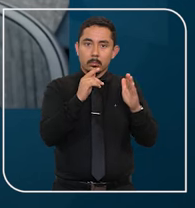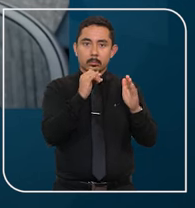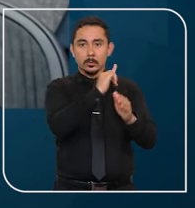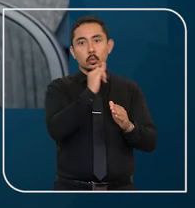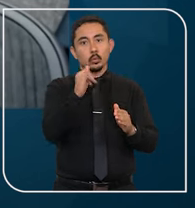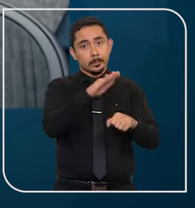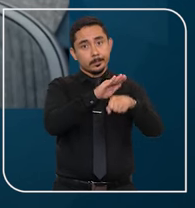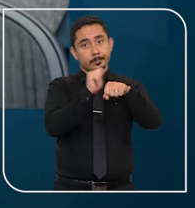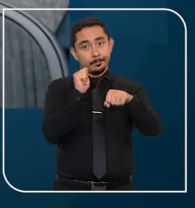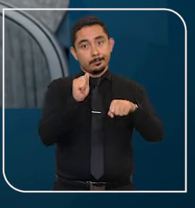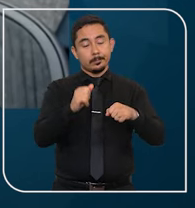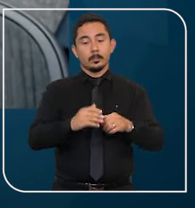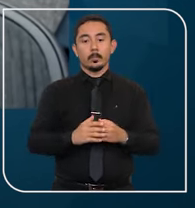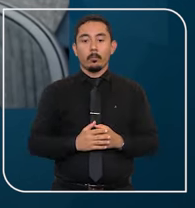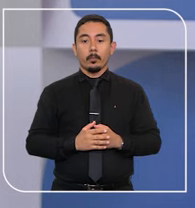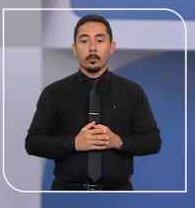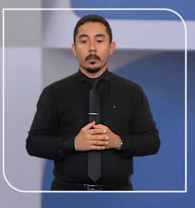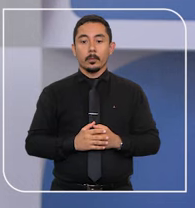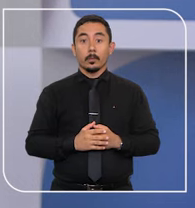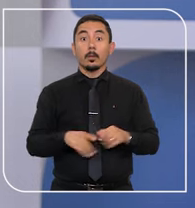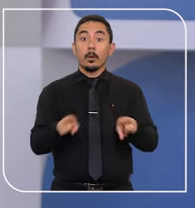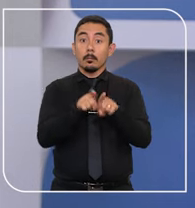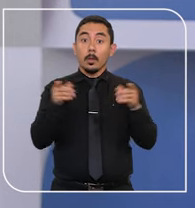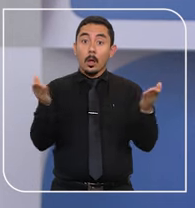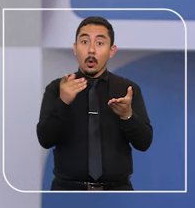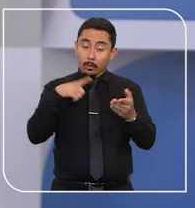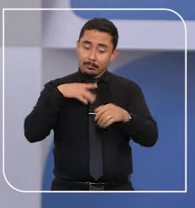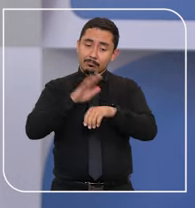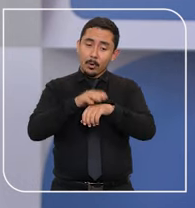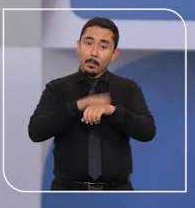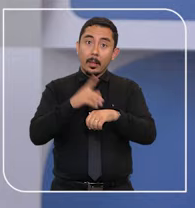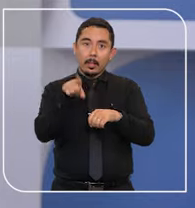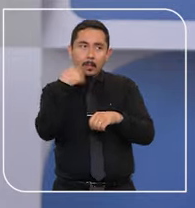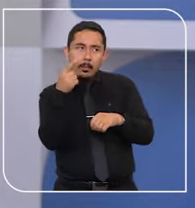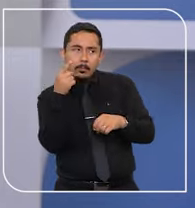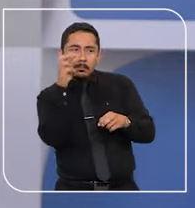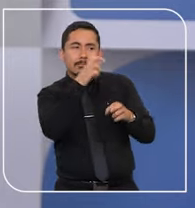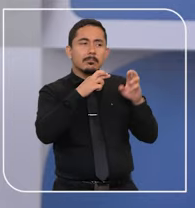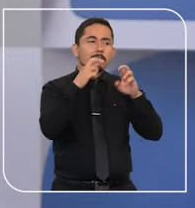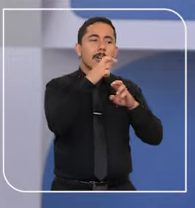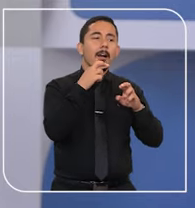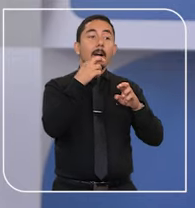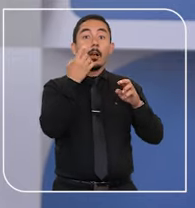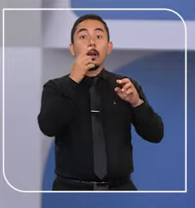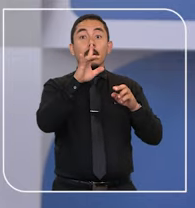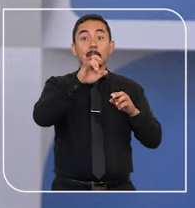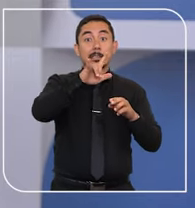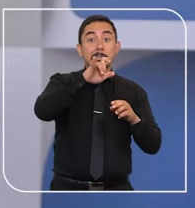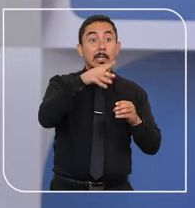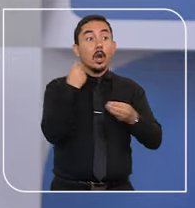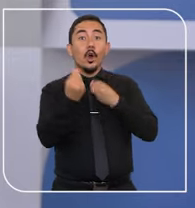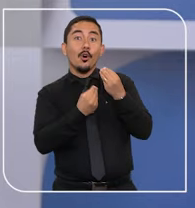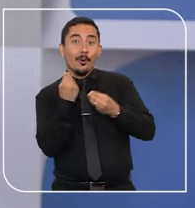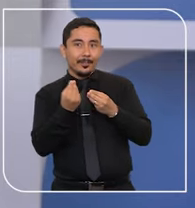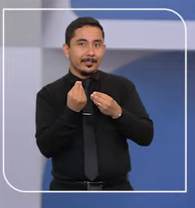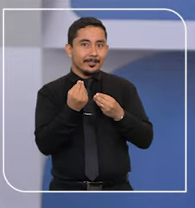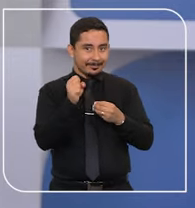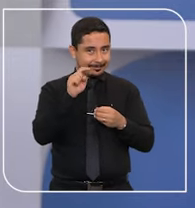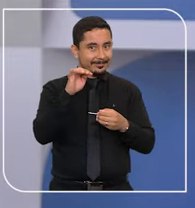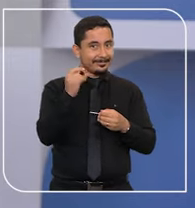ao instrumento convocatório e chegou o momento de a gente dar uma espiada no perfil do STJ no